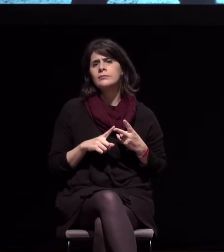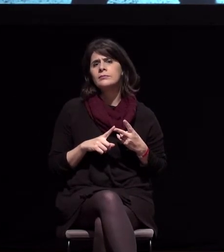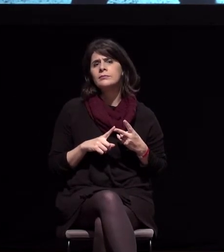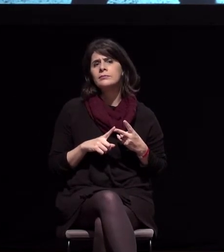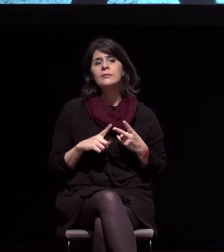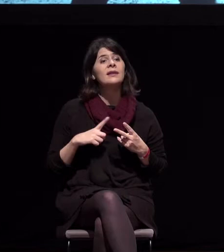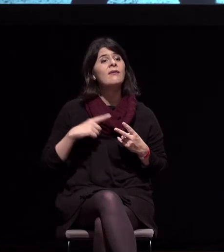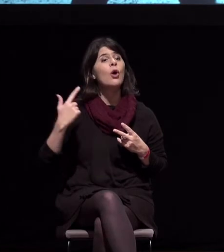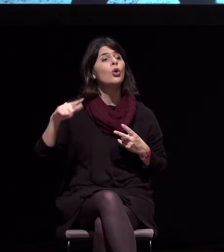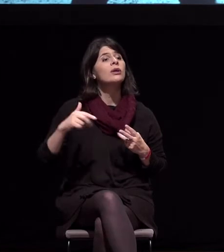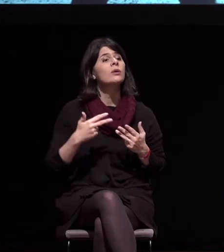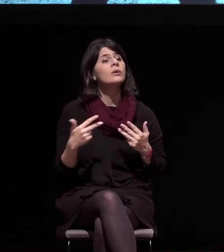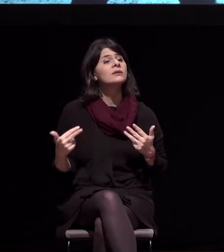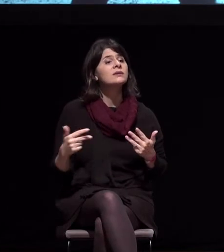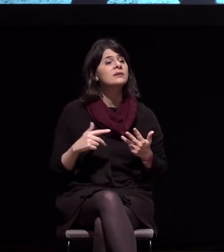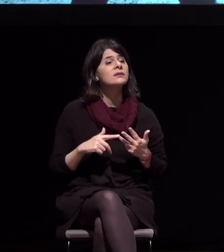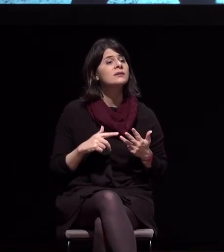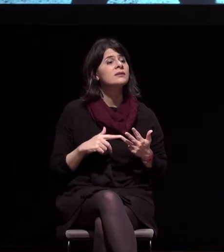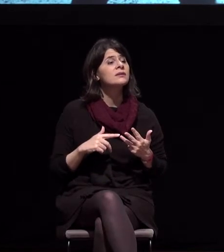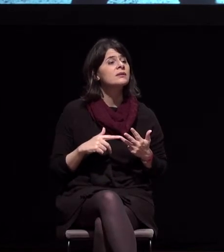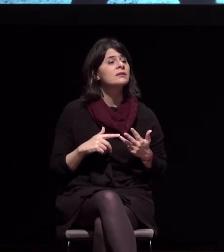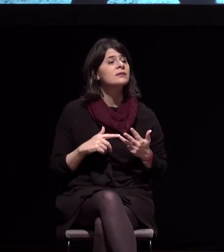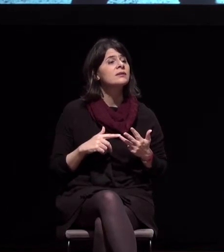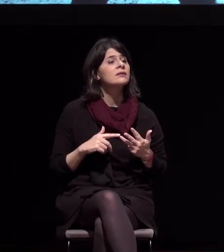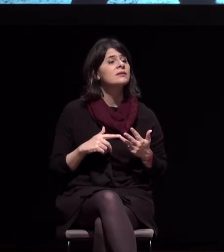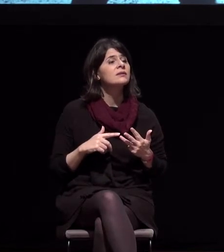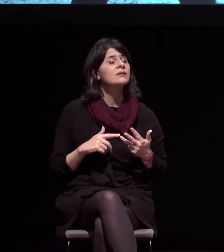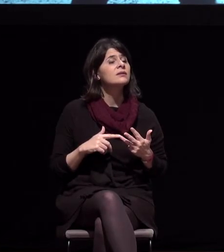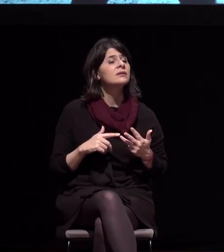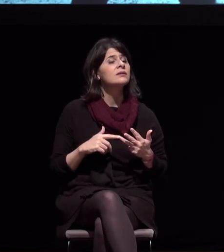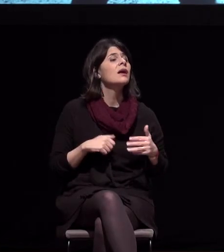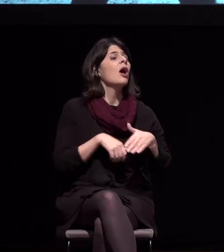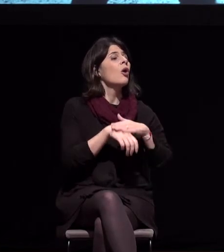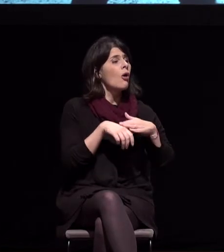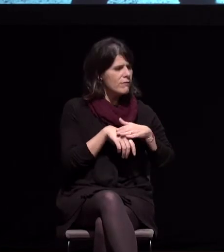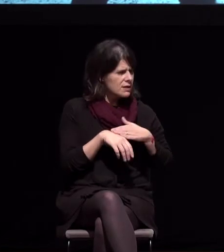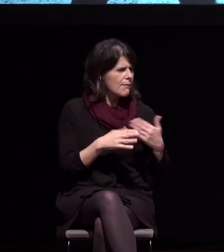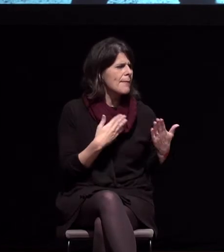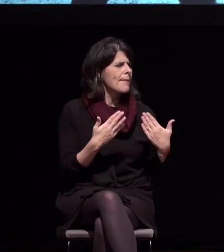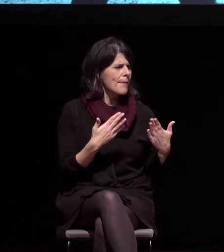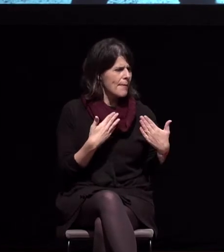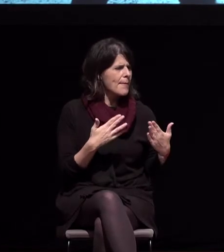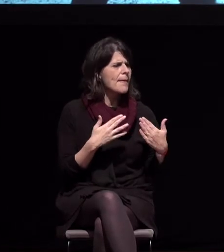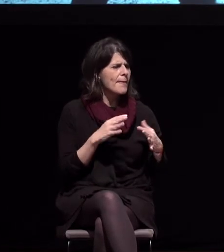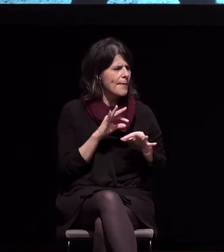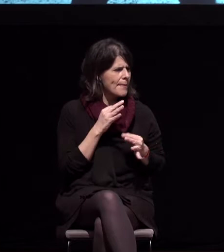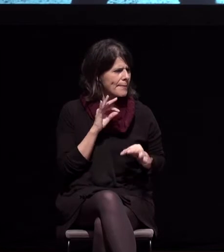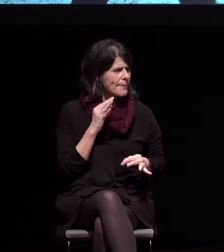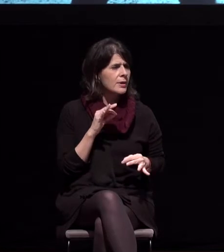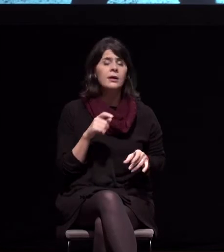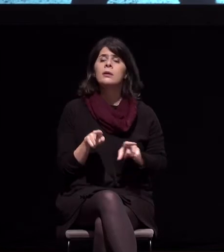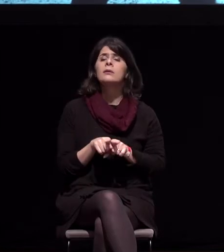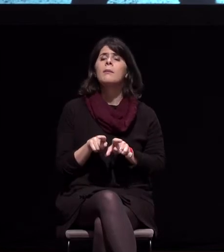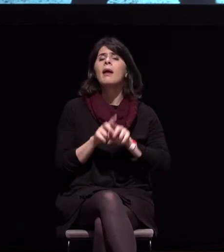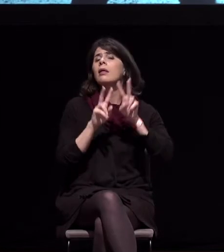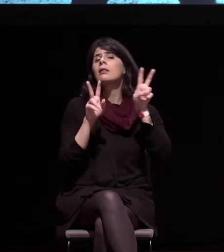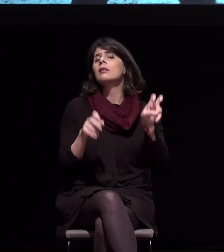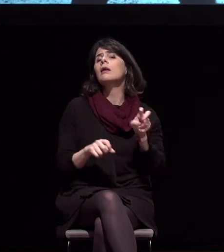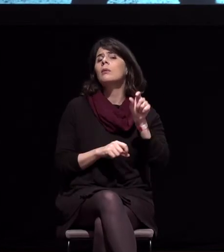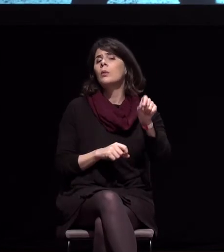Aí teve mais alguma coisa. Saiu daqui, ó. Elas conversavam, e elas conversavam sobre o quê,